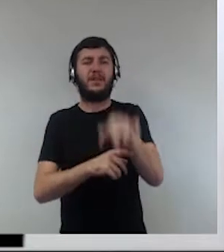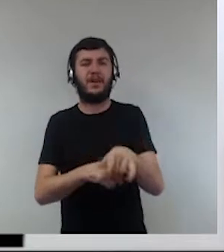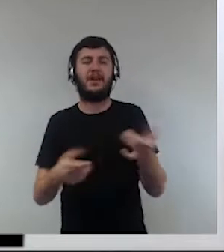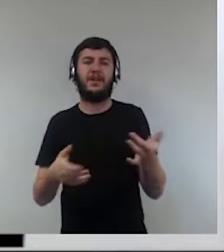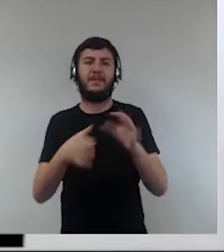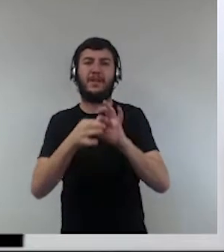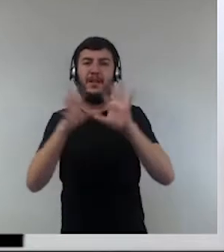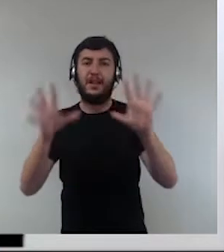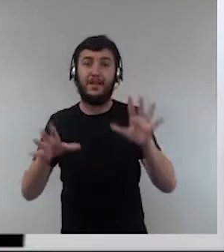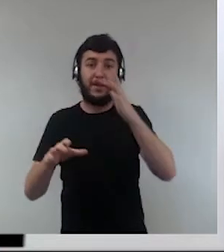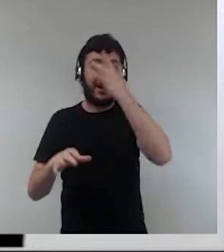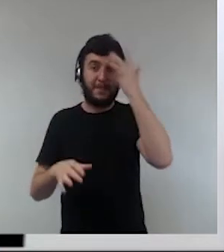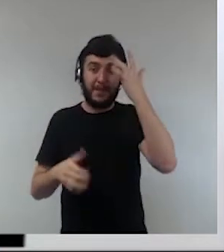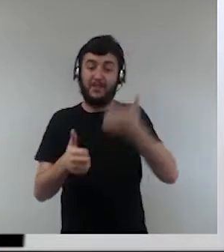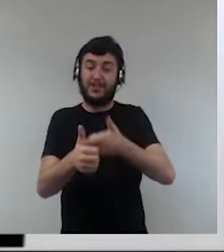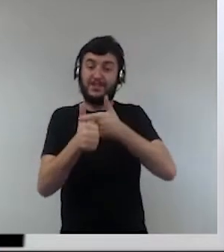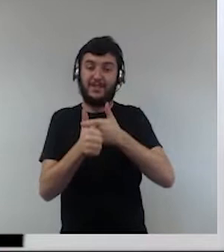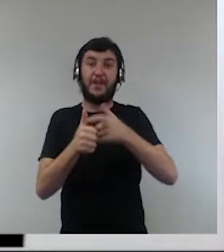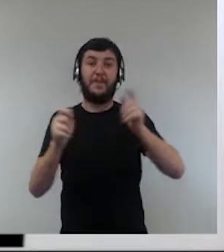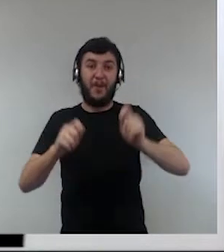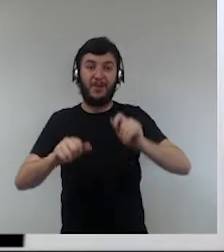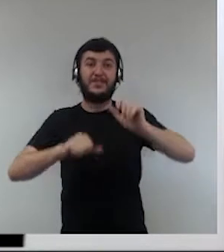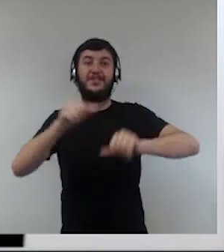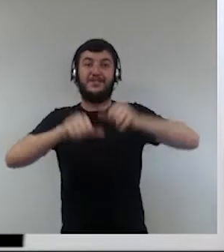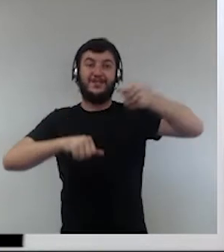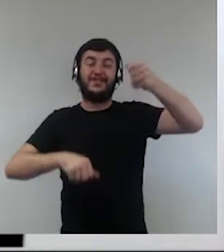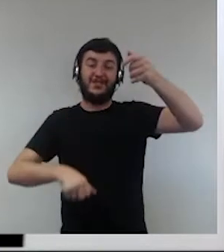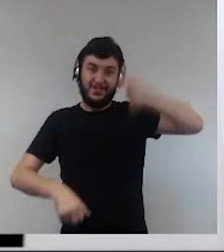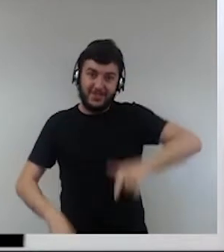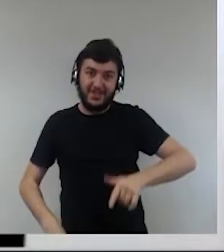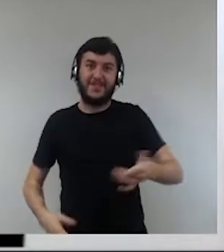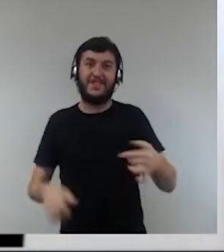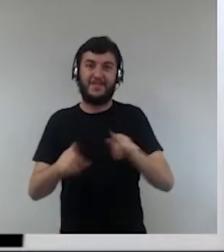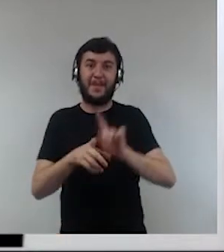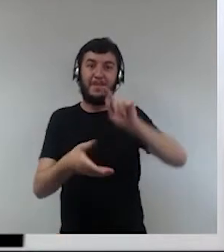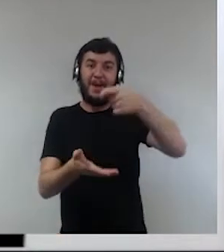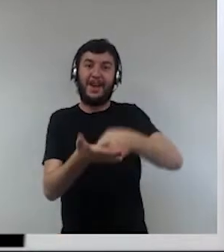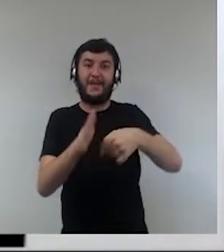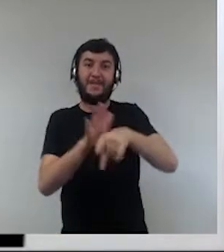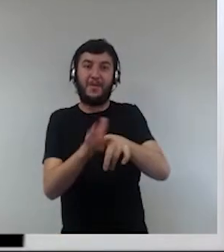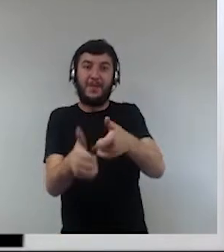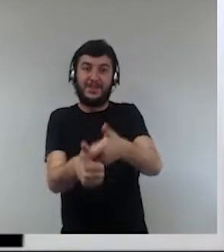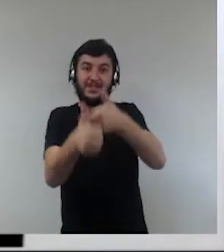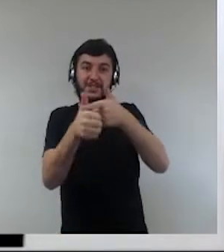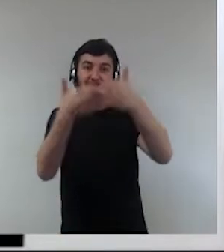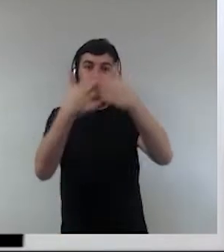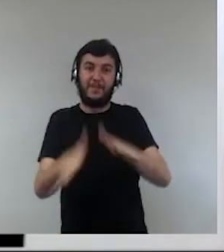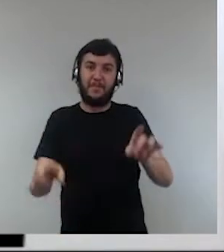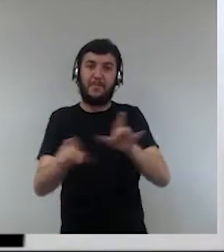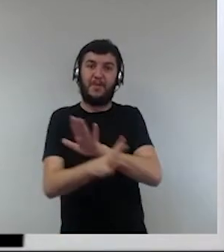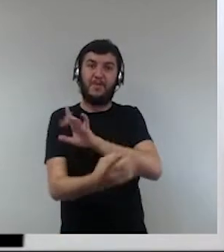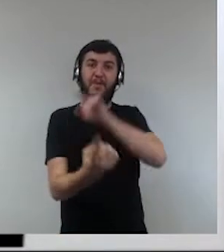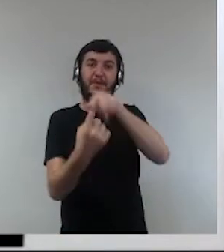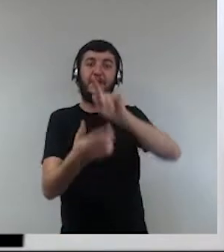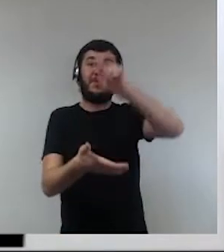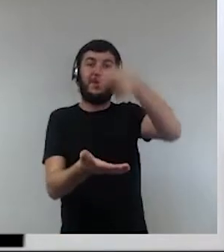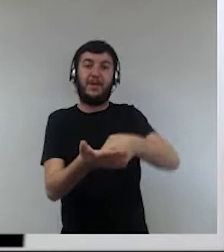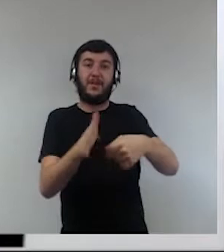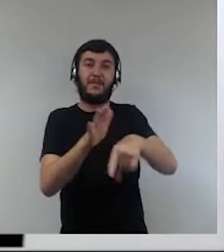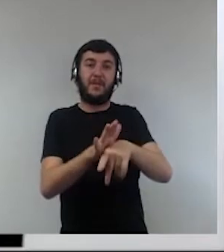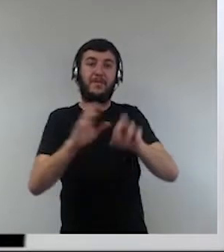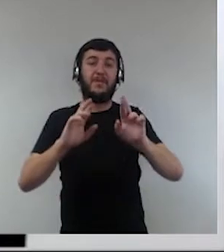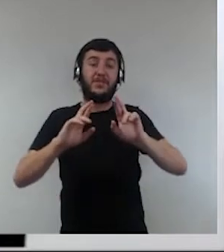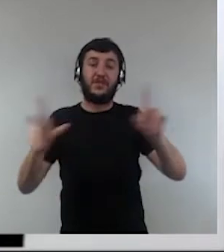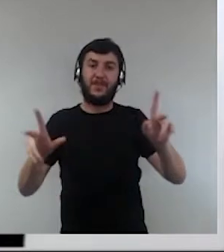ao devedor inovar, pagar aquela dívida, adimplir a obrigação de uma forma diferente por conta da